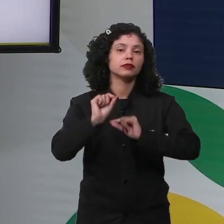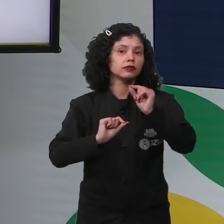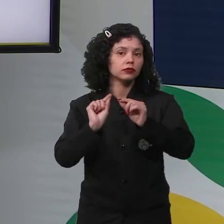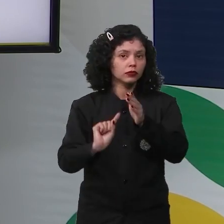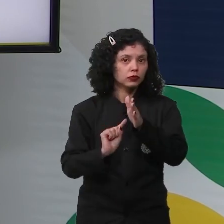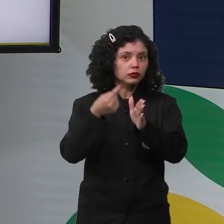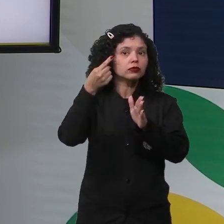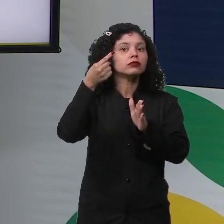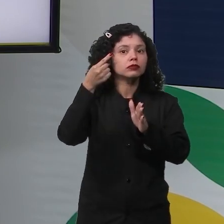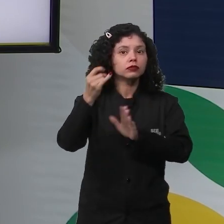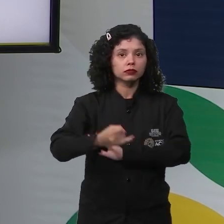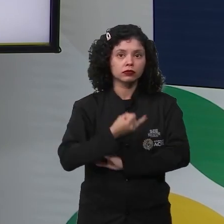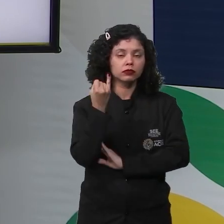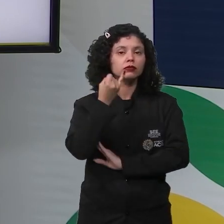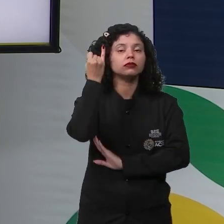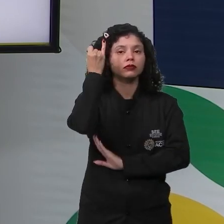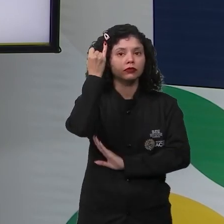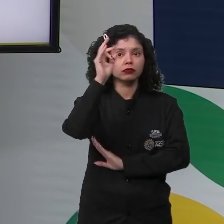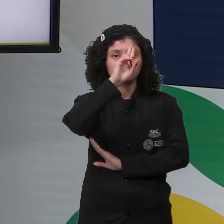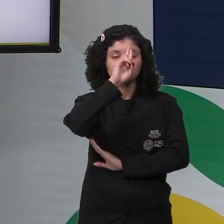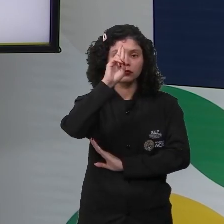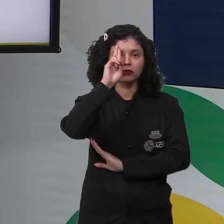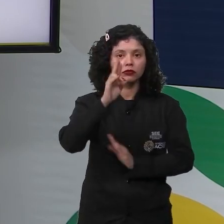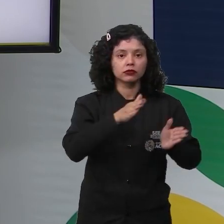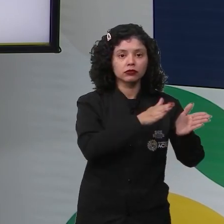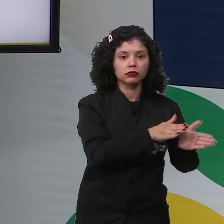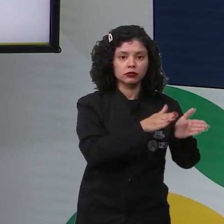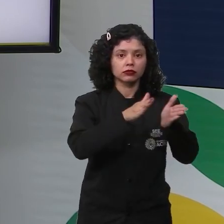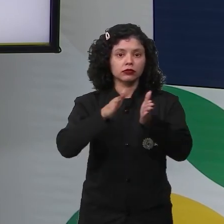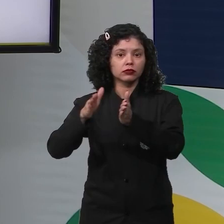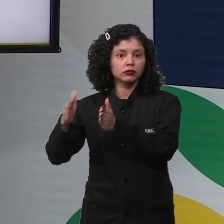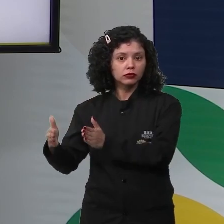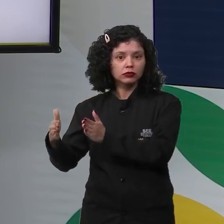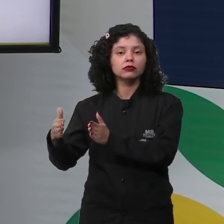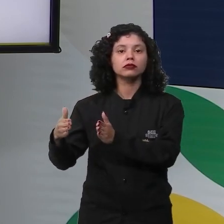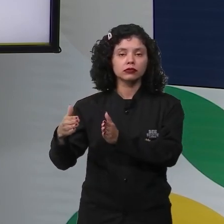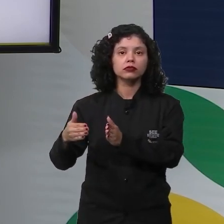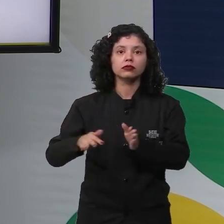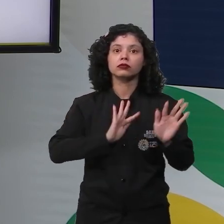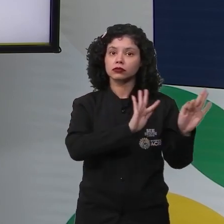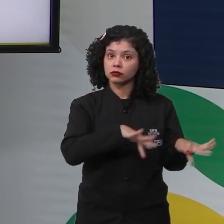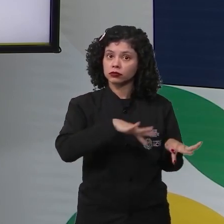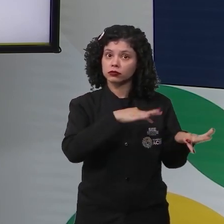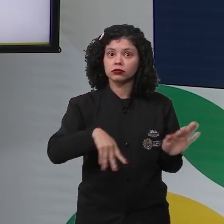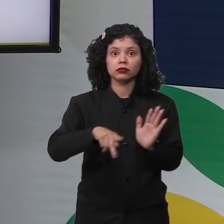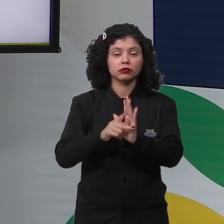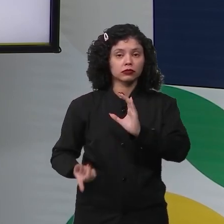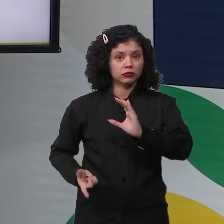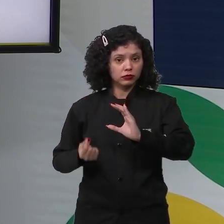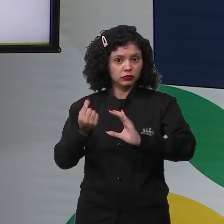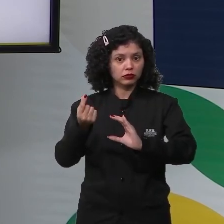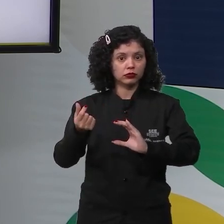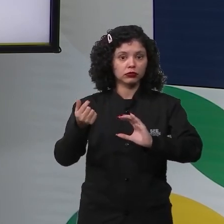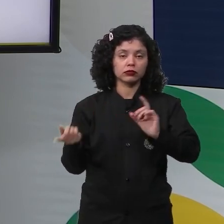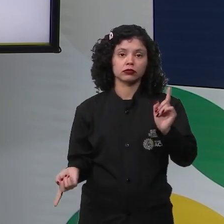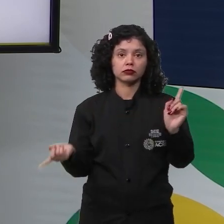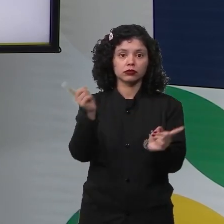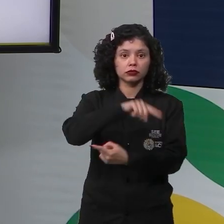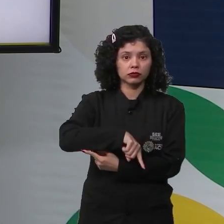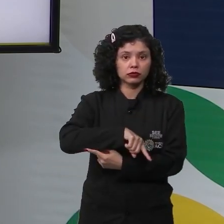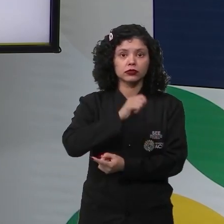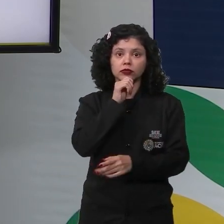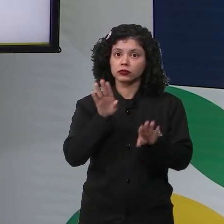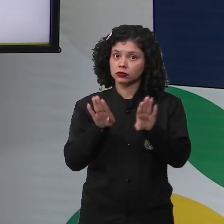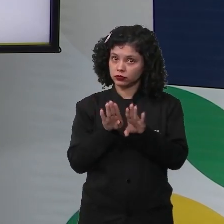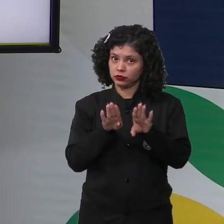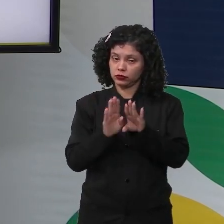dos marcos históricos na transição do feudalismo e do capitalismo e que contribuiu para o surgimento